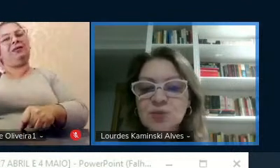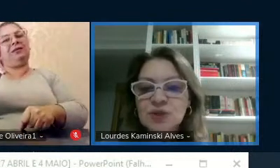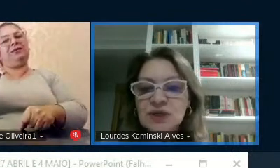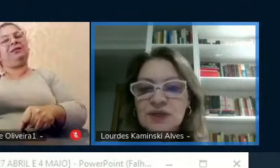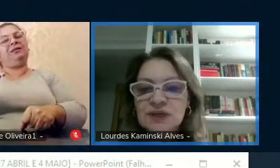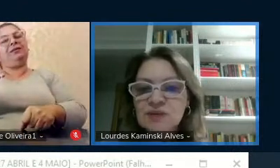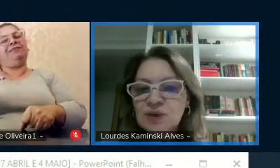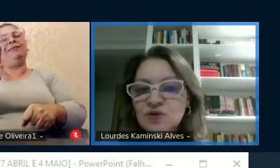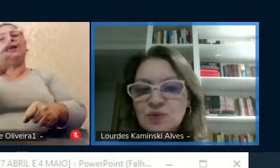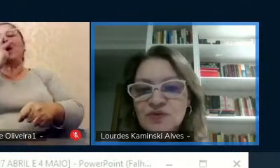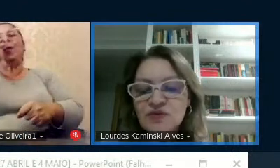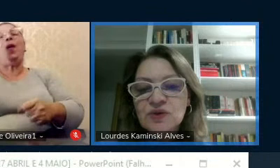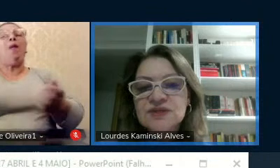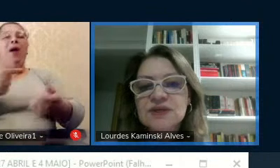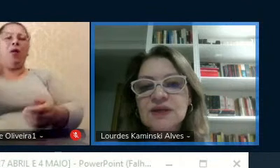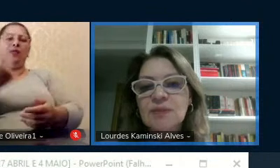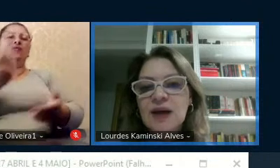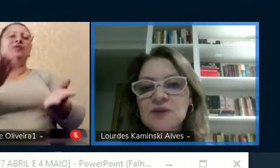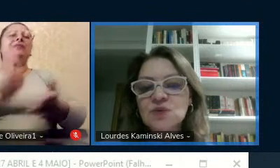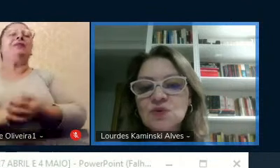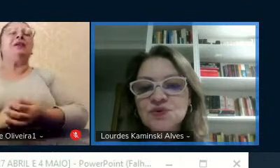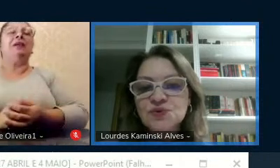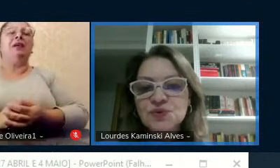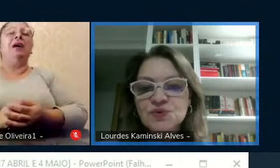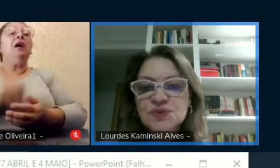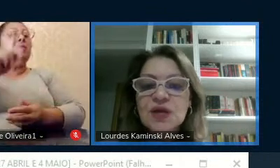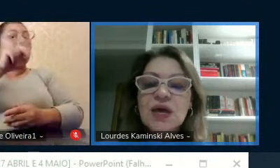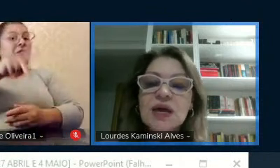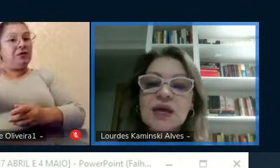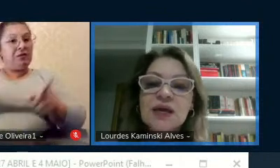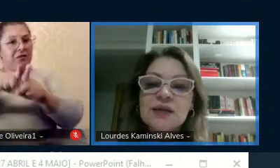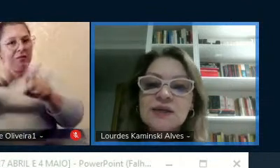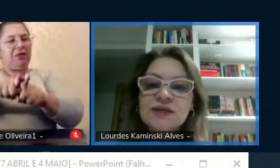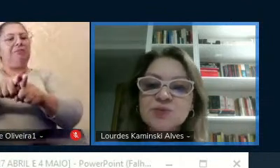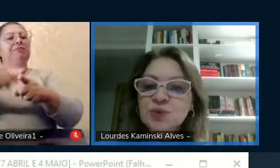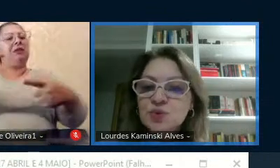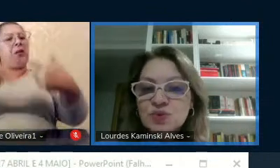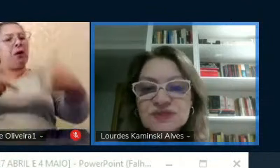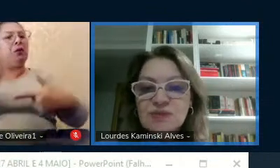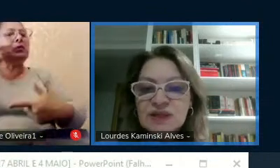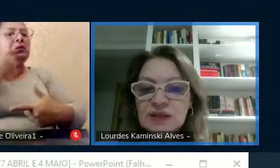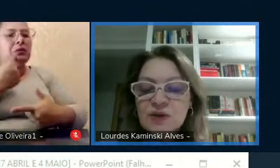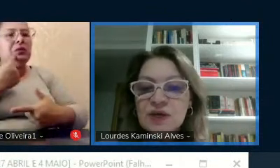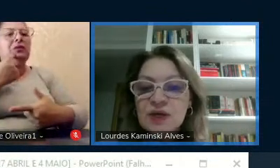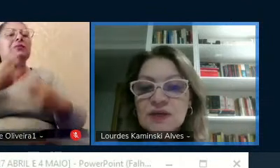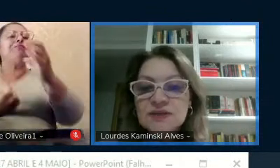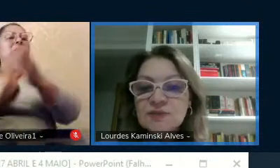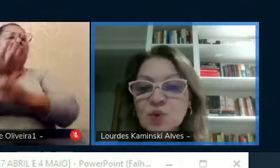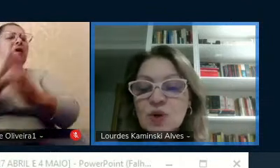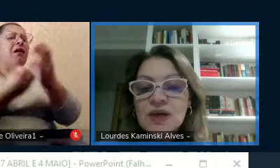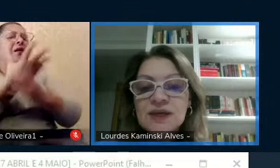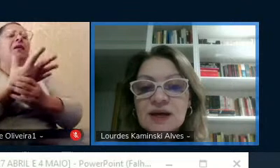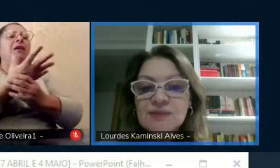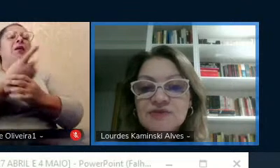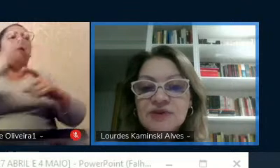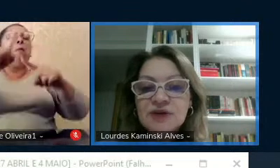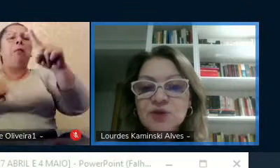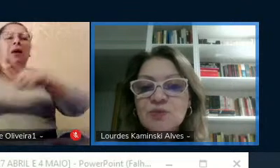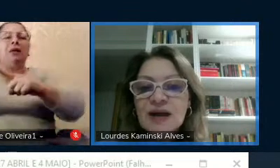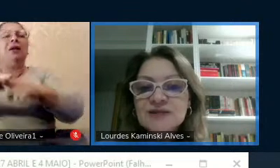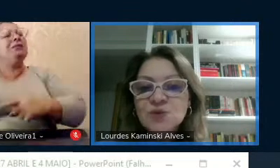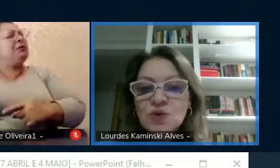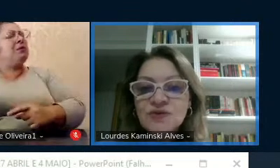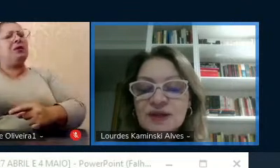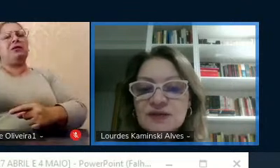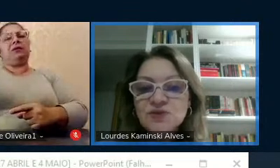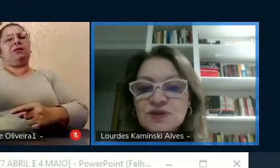né? Porque também os professores que trabalham com surdos, eles produzem material riquíssimo e que acaba